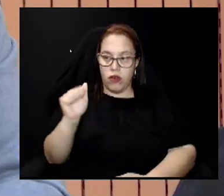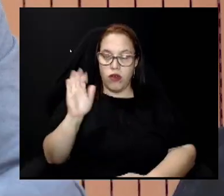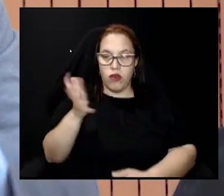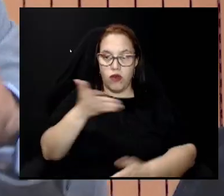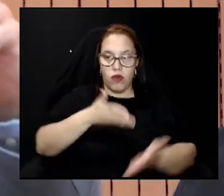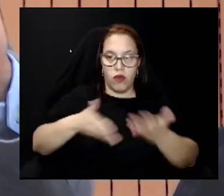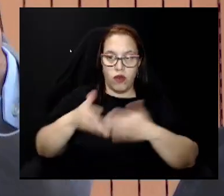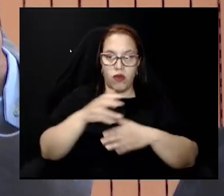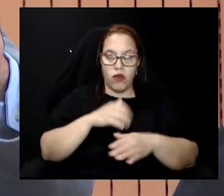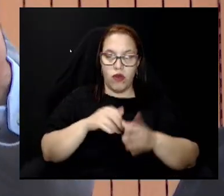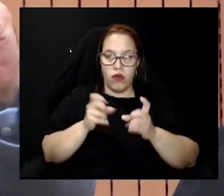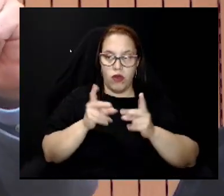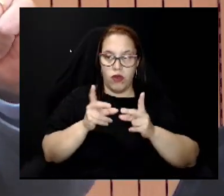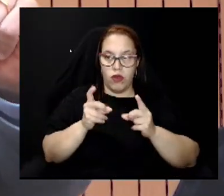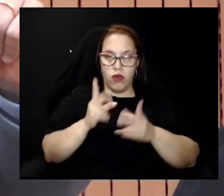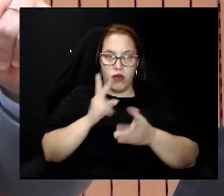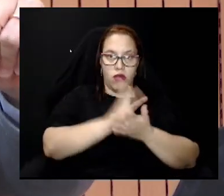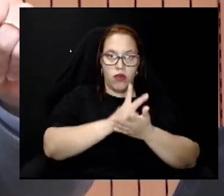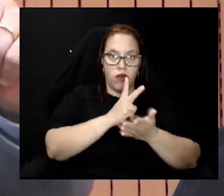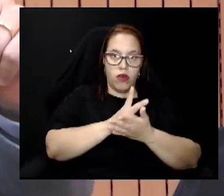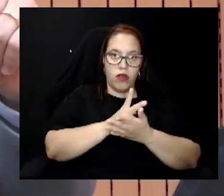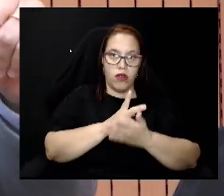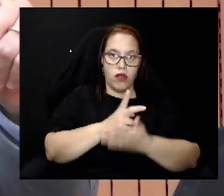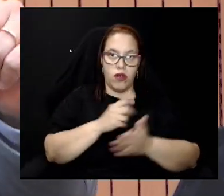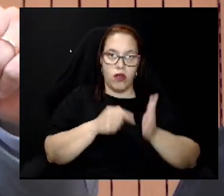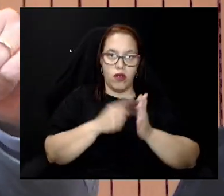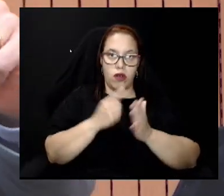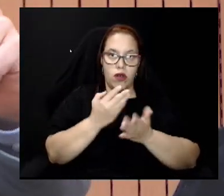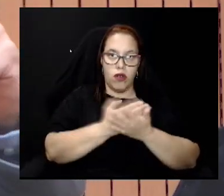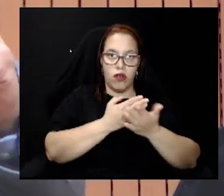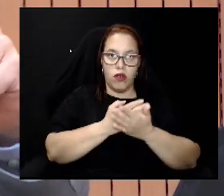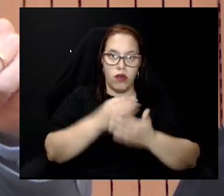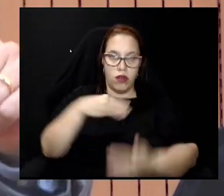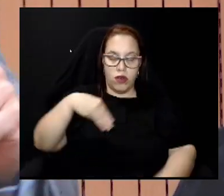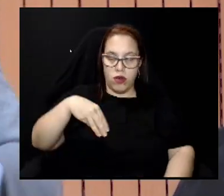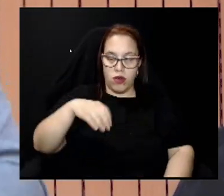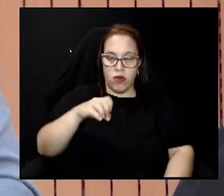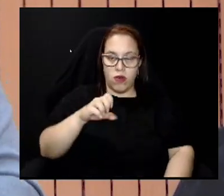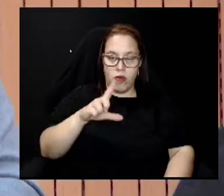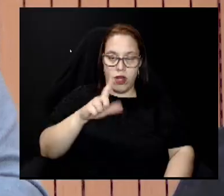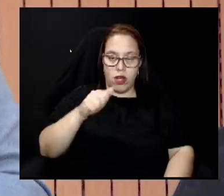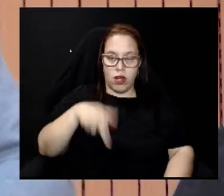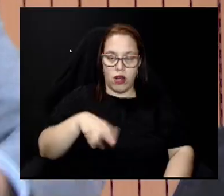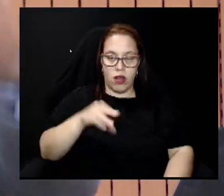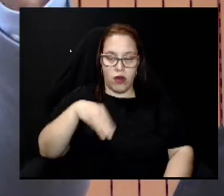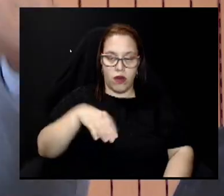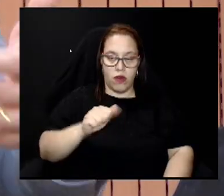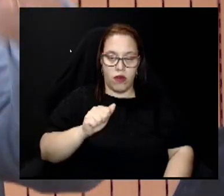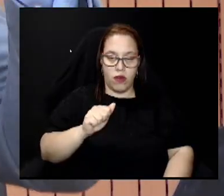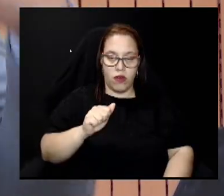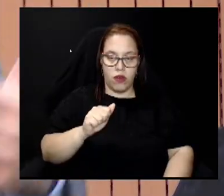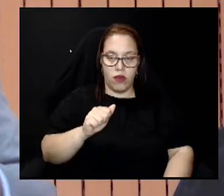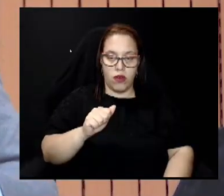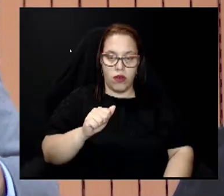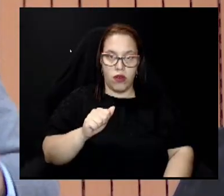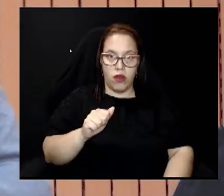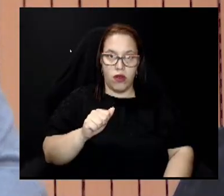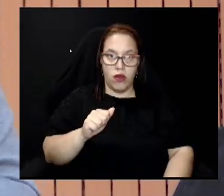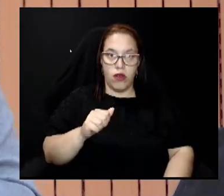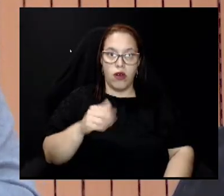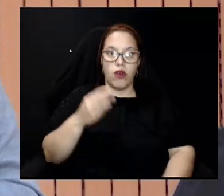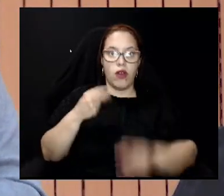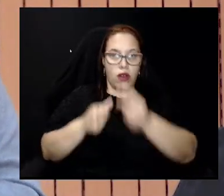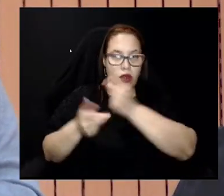mercado, salvo engano, de primeiro estudo de melanoma foi 2013, salvo engano, né? Eu acho que nivolumab já está no nosso mercado já há